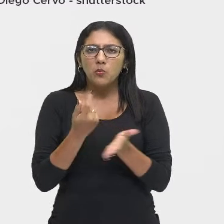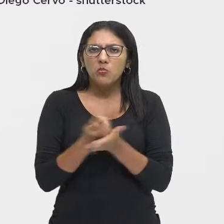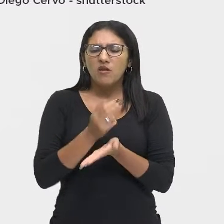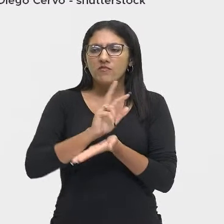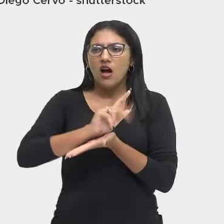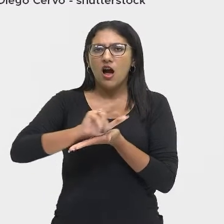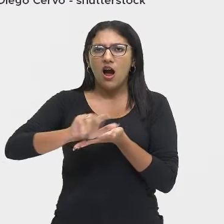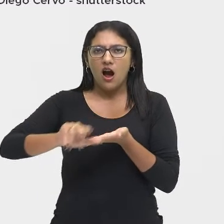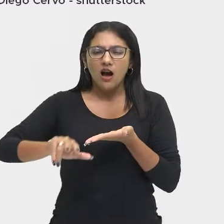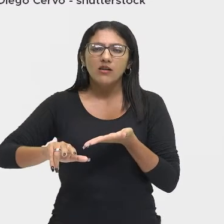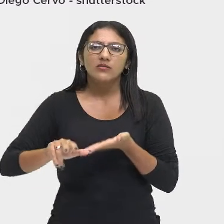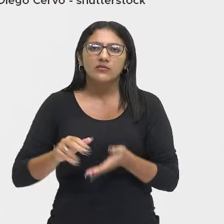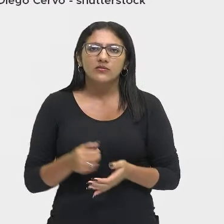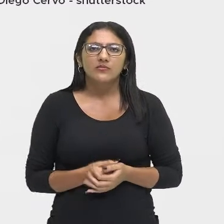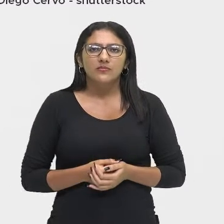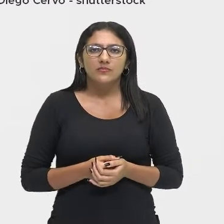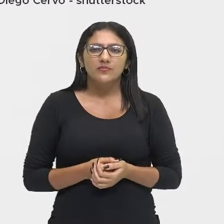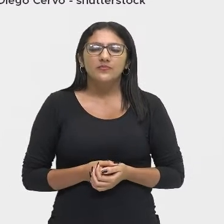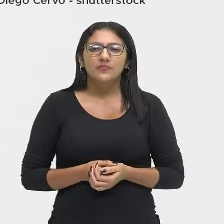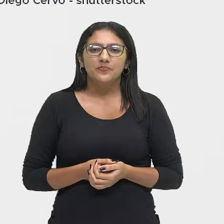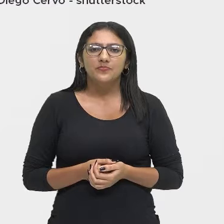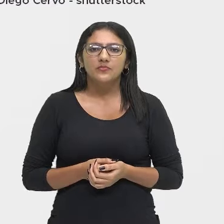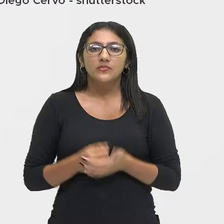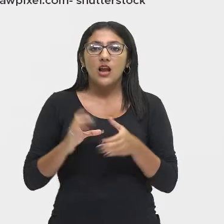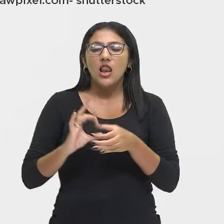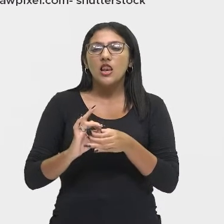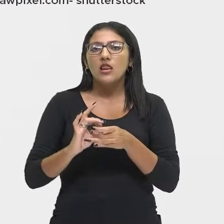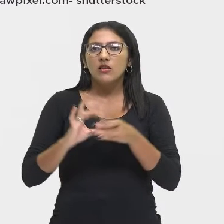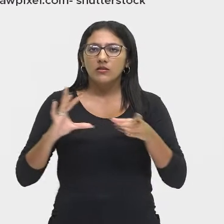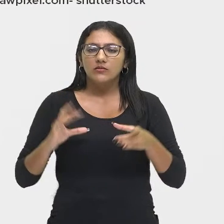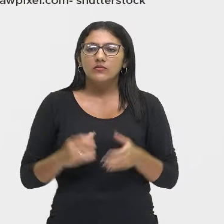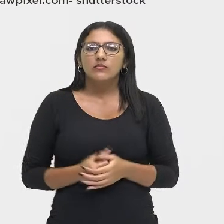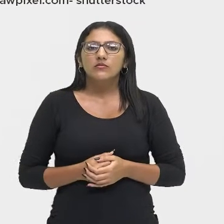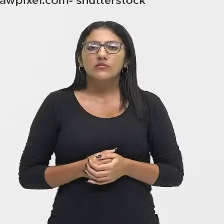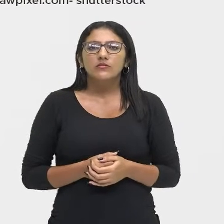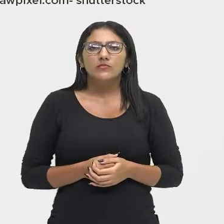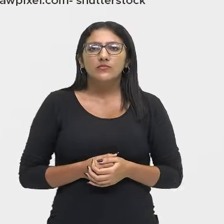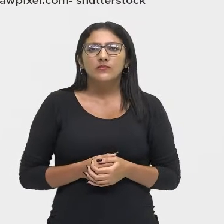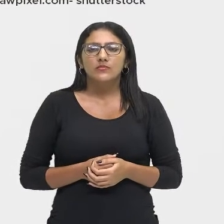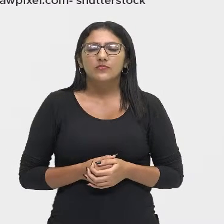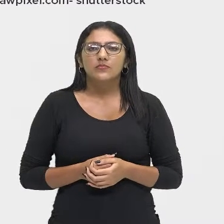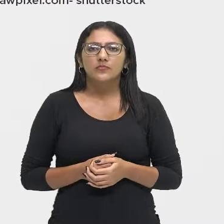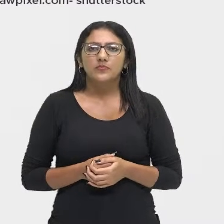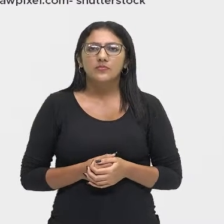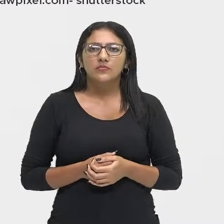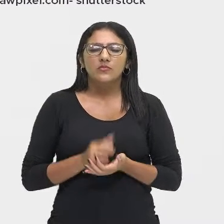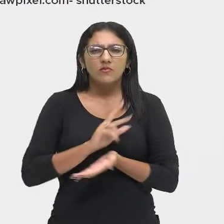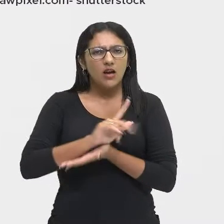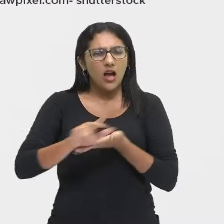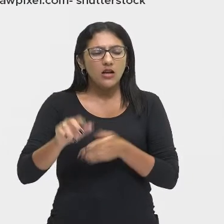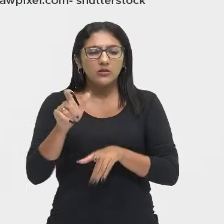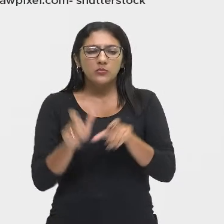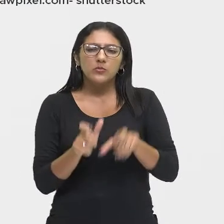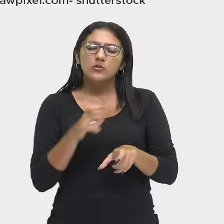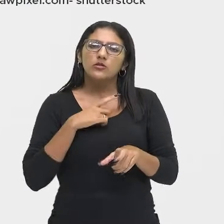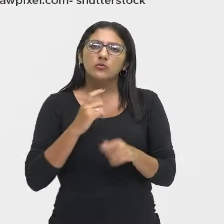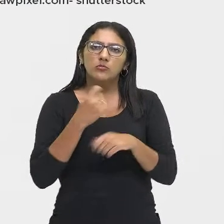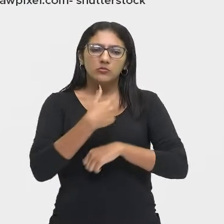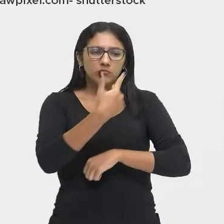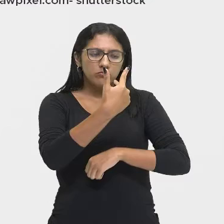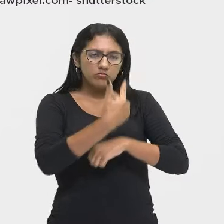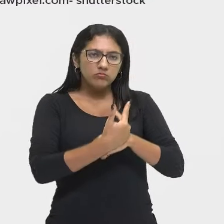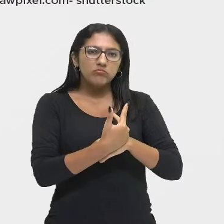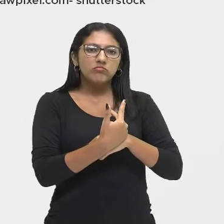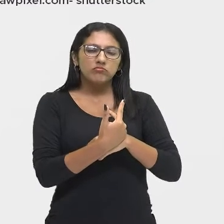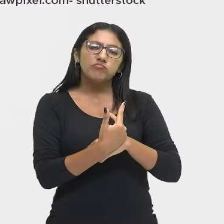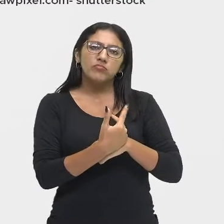desses aplicativos. Liberdade de expressão. Qualquer pessoa pode gravar um vídeo